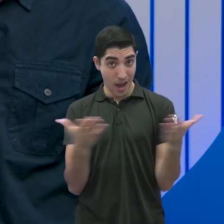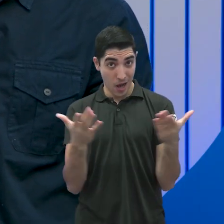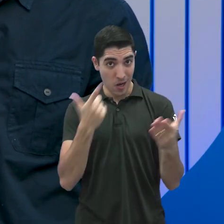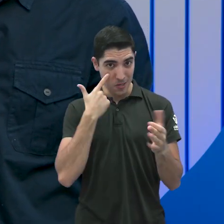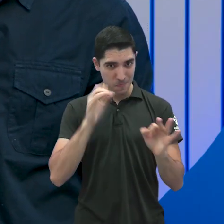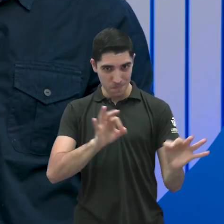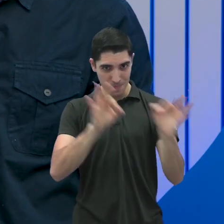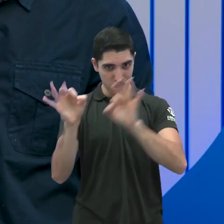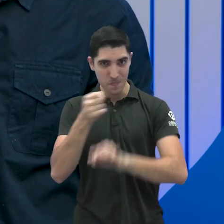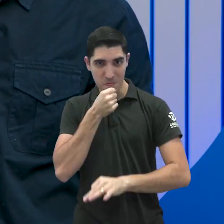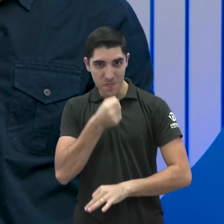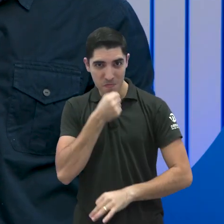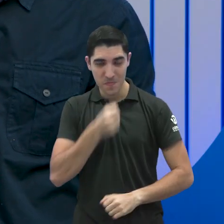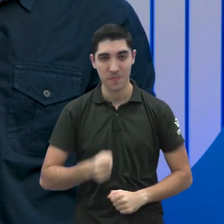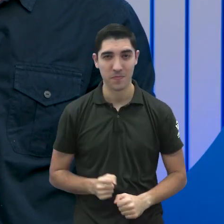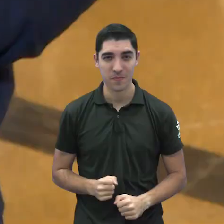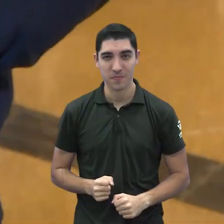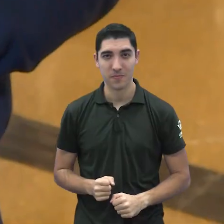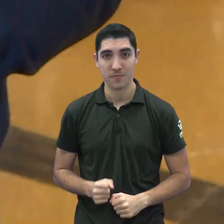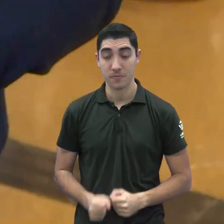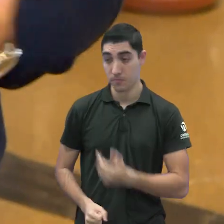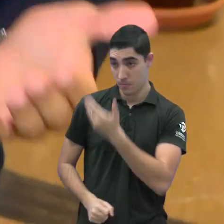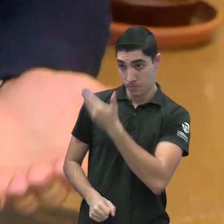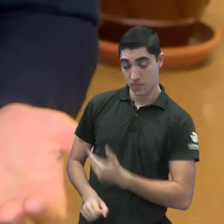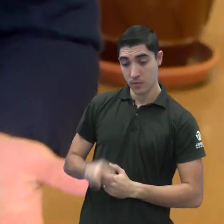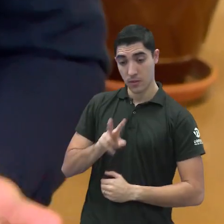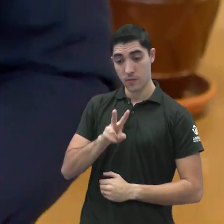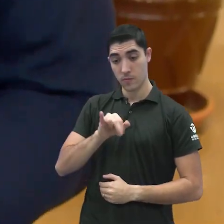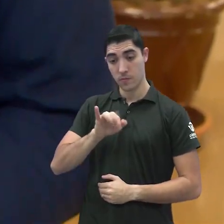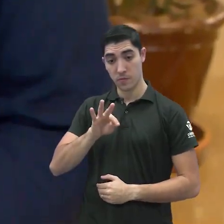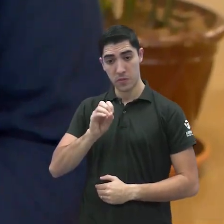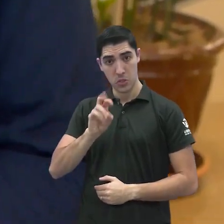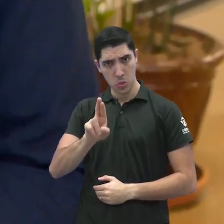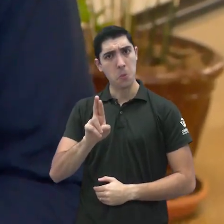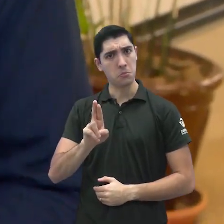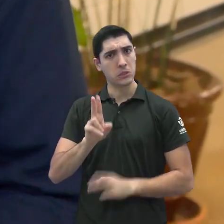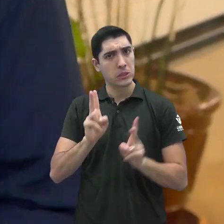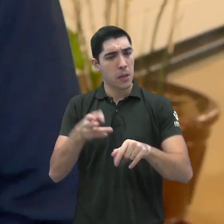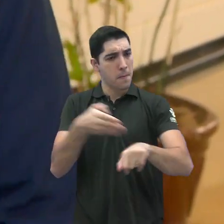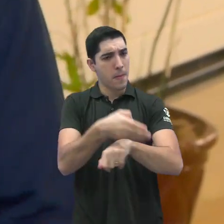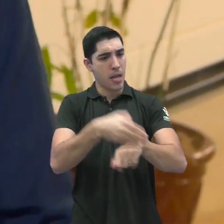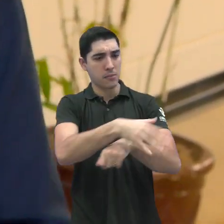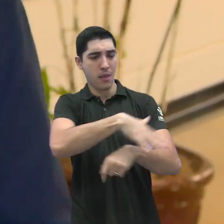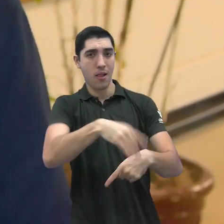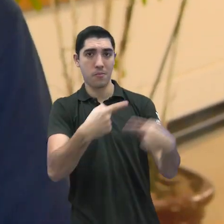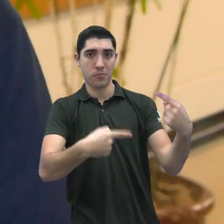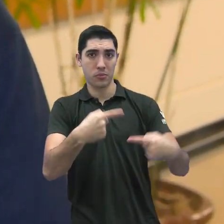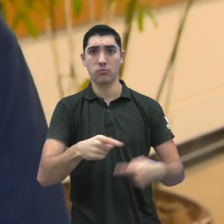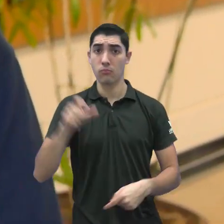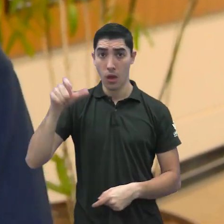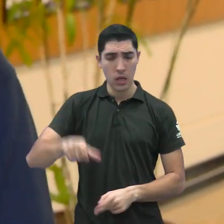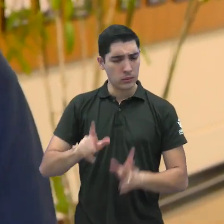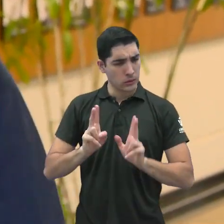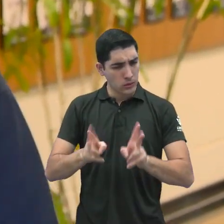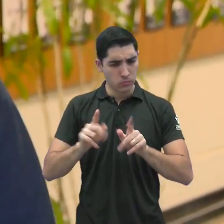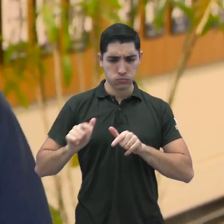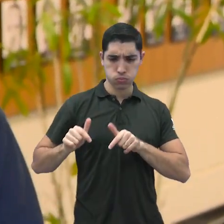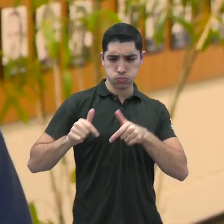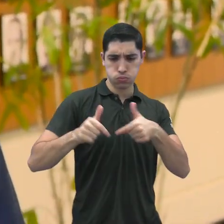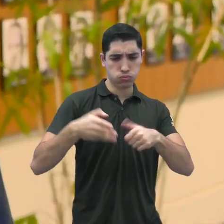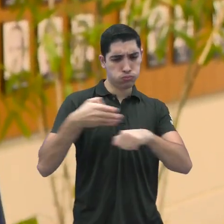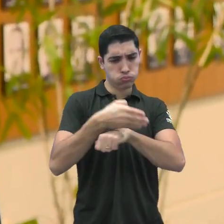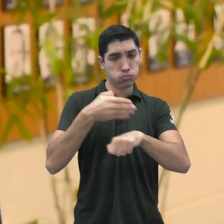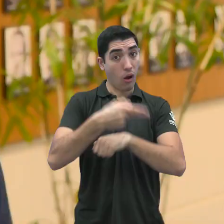você confere na reportagem a seguir. Vitor Hugo é um jovem engajado na política. Participa ativamente